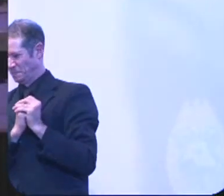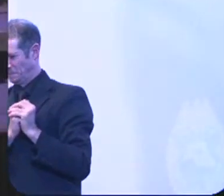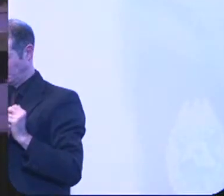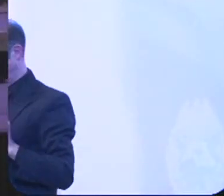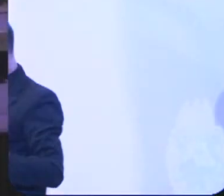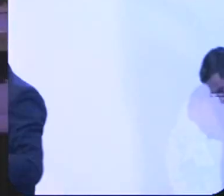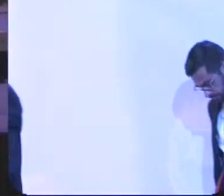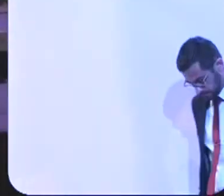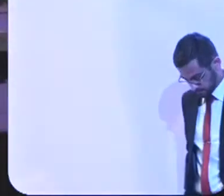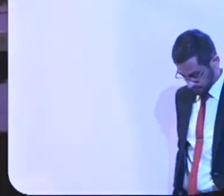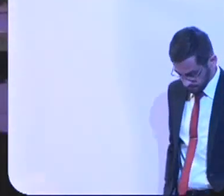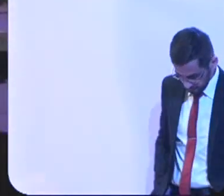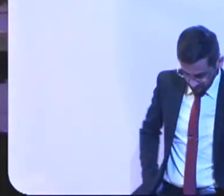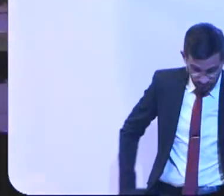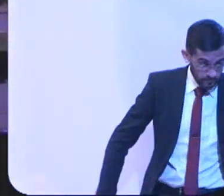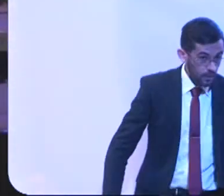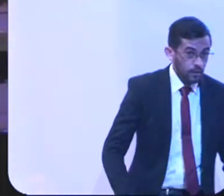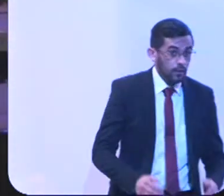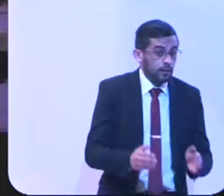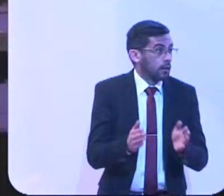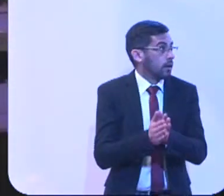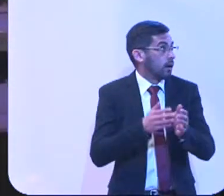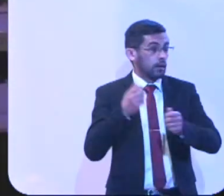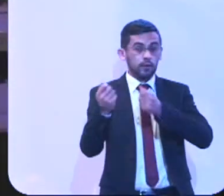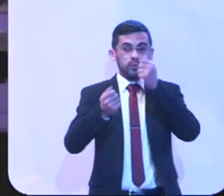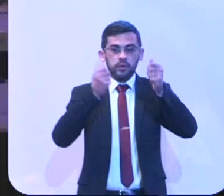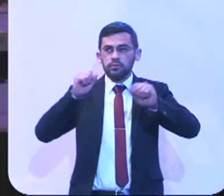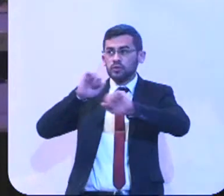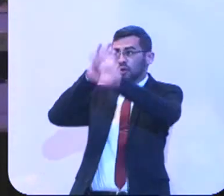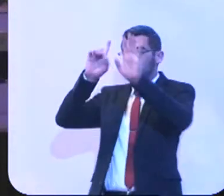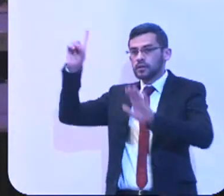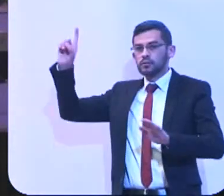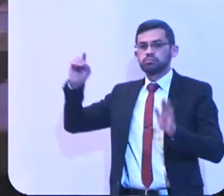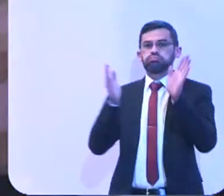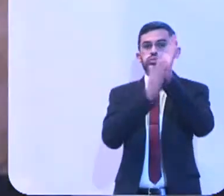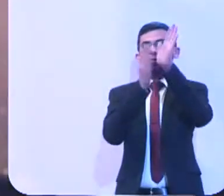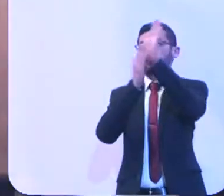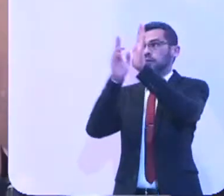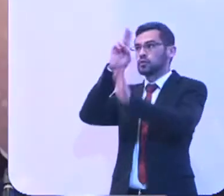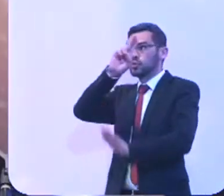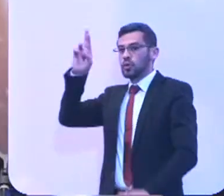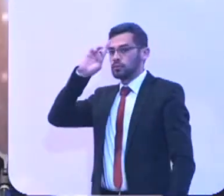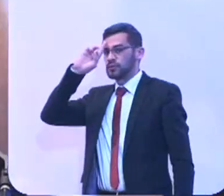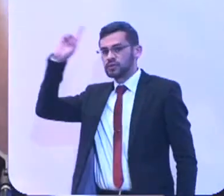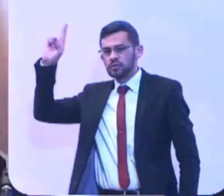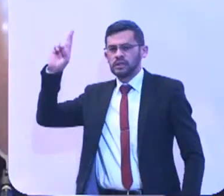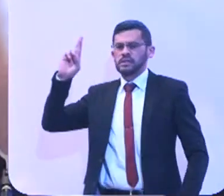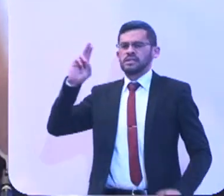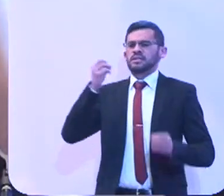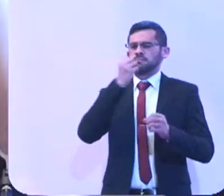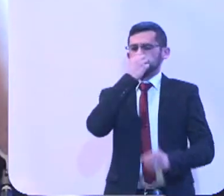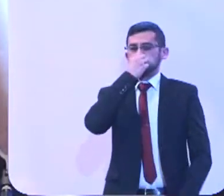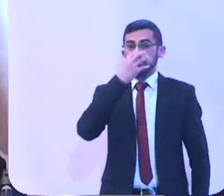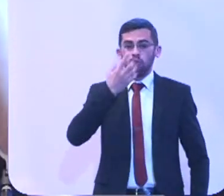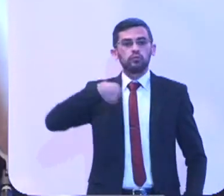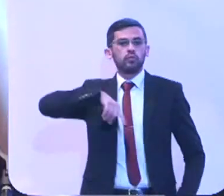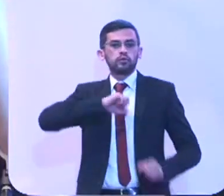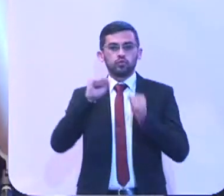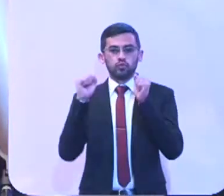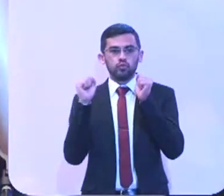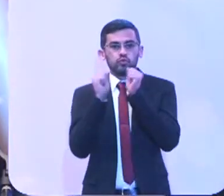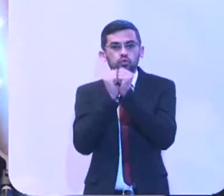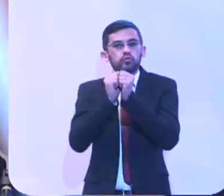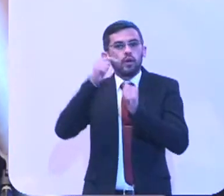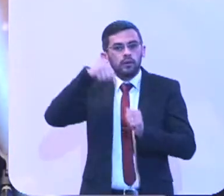Aleluia, glória a Deus, louvado seja o nome do Senhor. Que privilégio podemos estar na casa